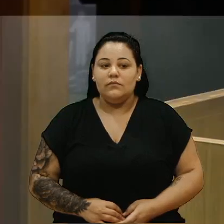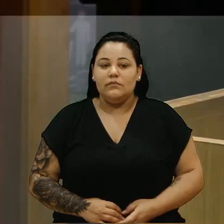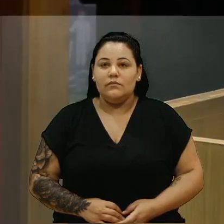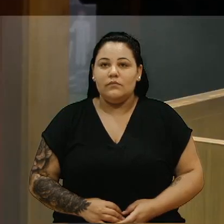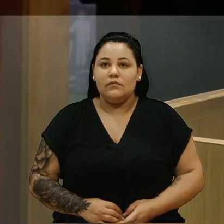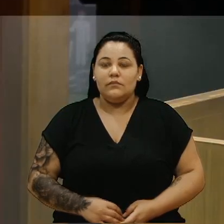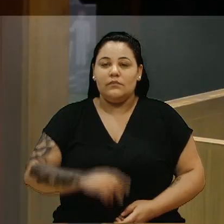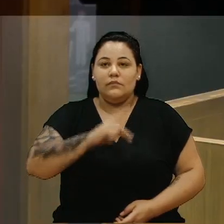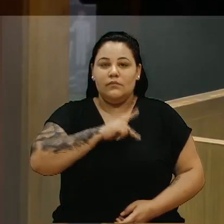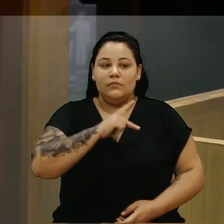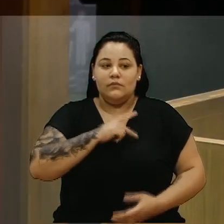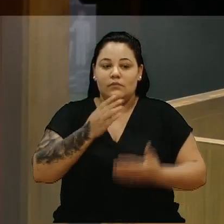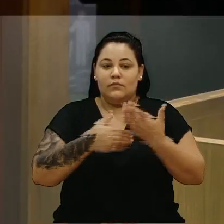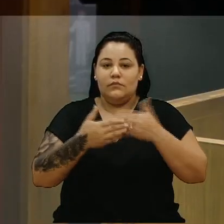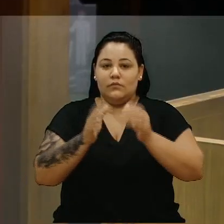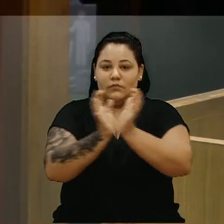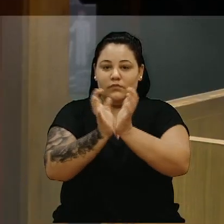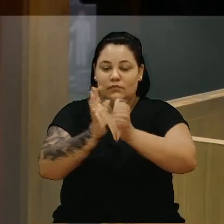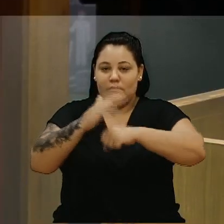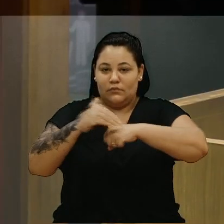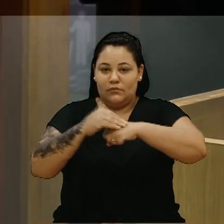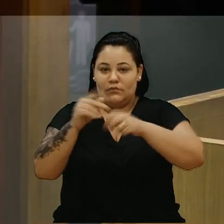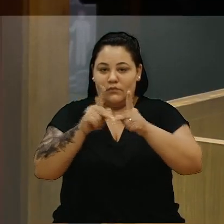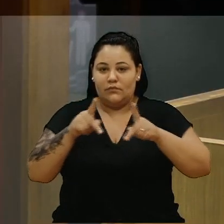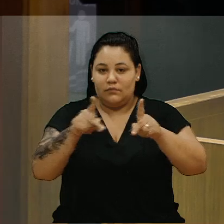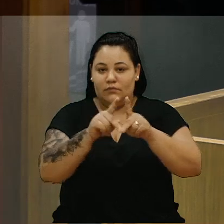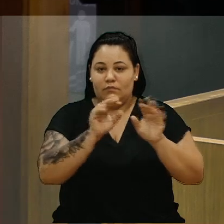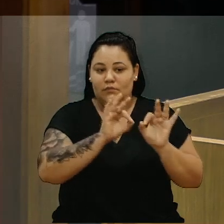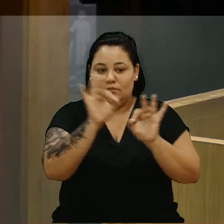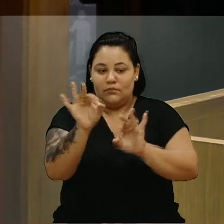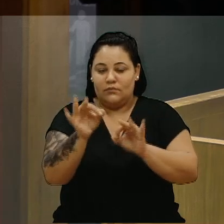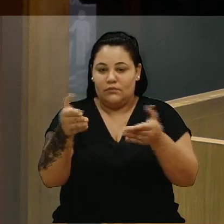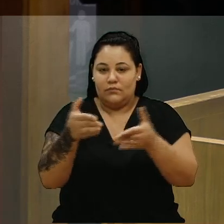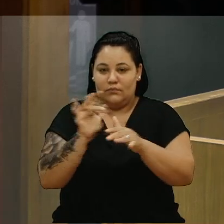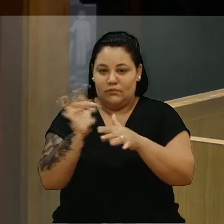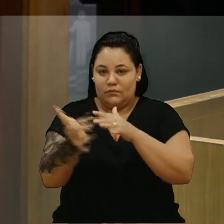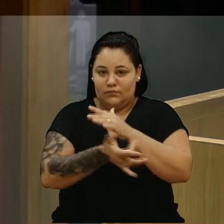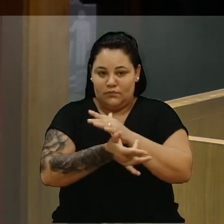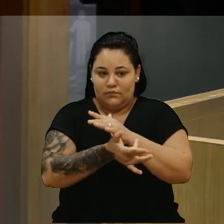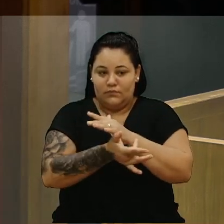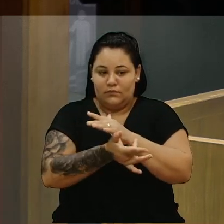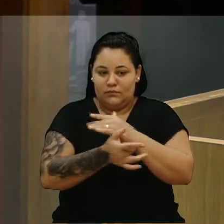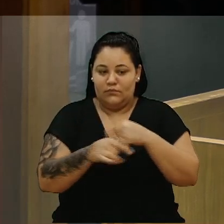Senhor presidente, nobres colegas, população que nos assiste pelas redes sociais,